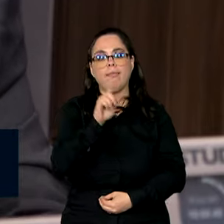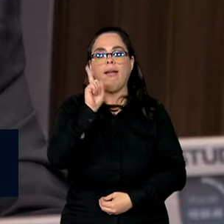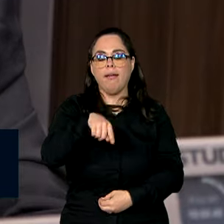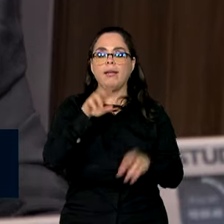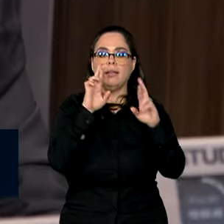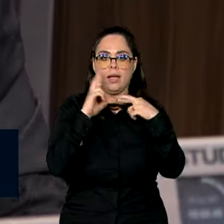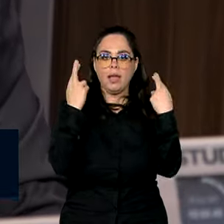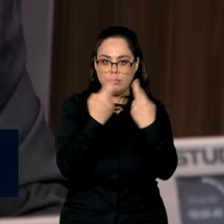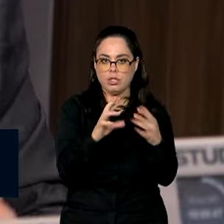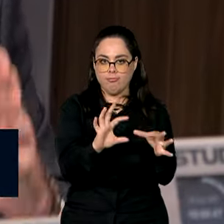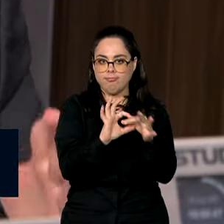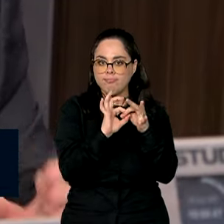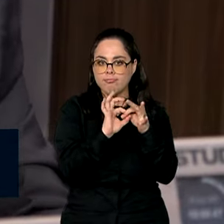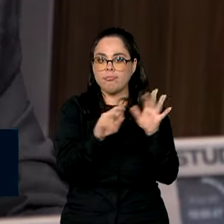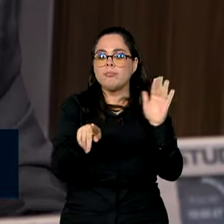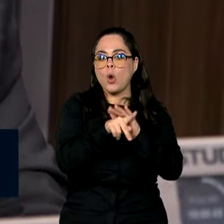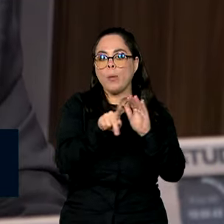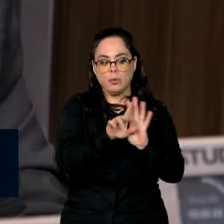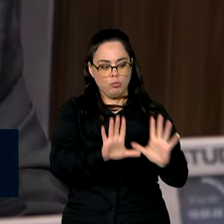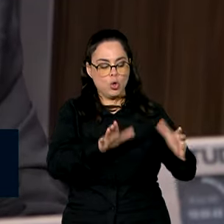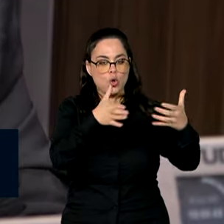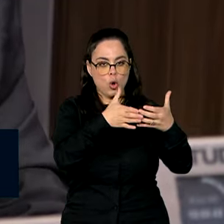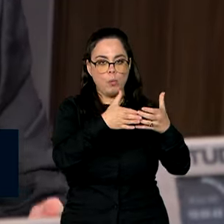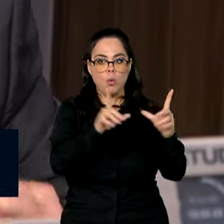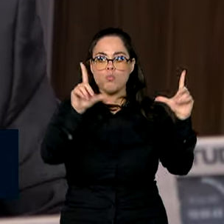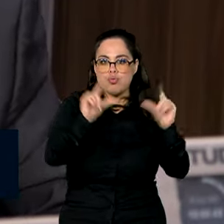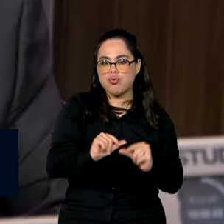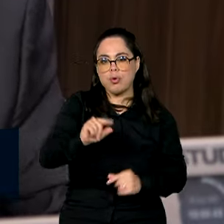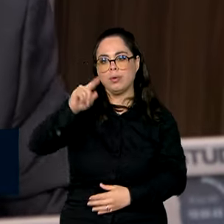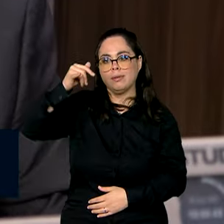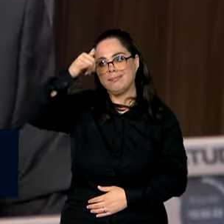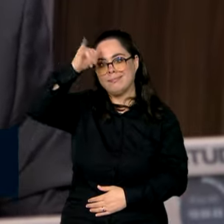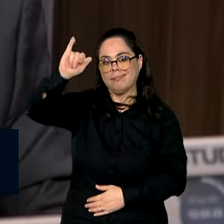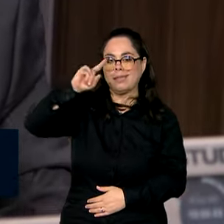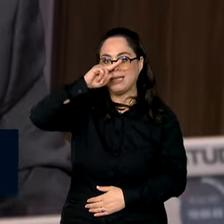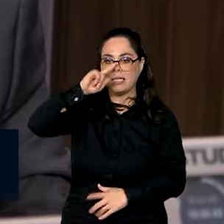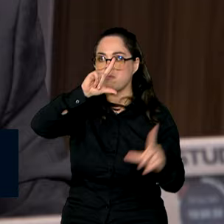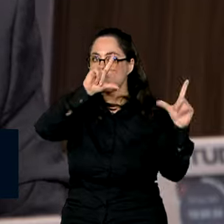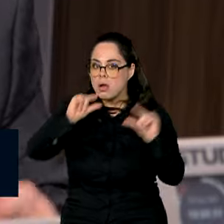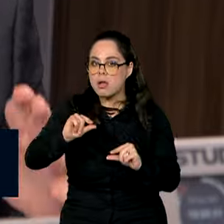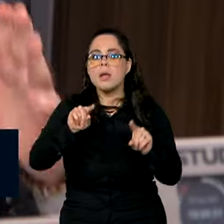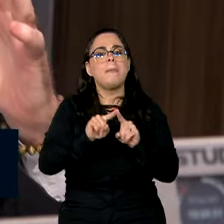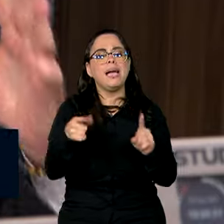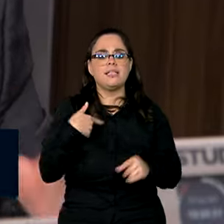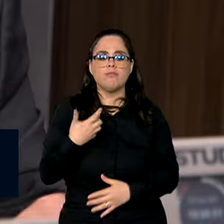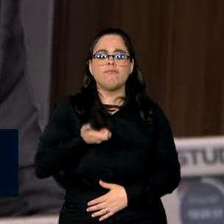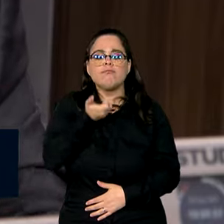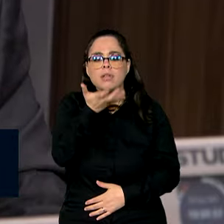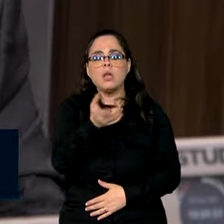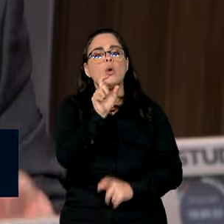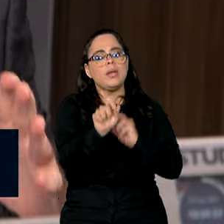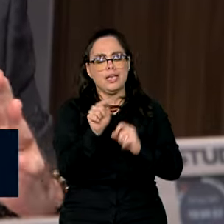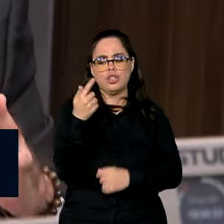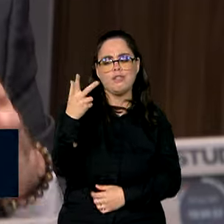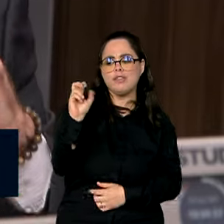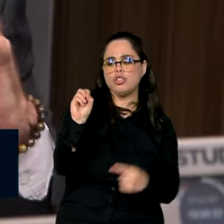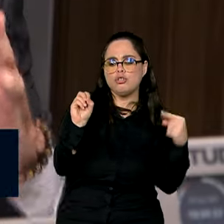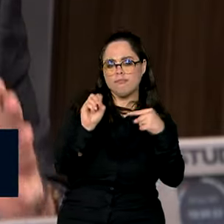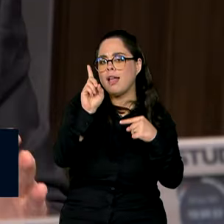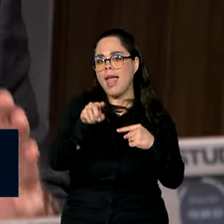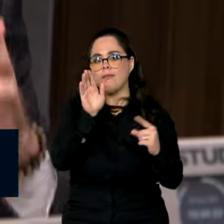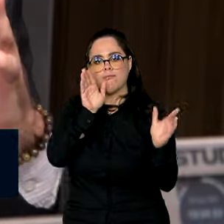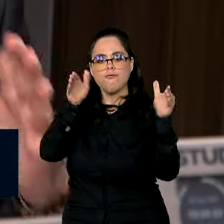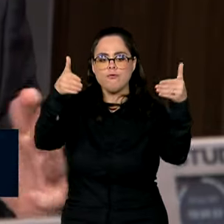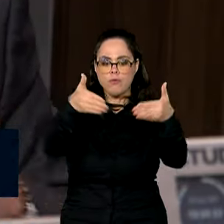reunião eh do grupo de redução de desast mas eu gostaria de dizer que o G20 é um grande